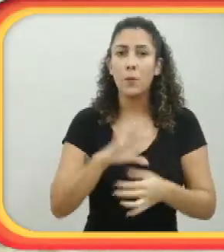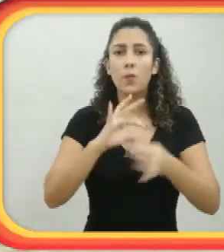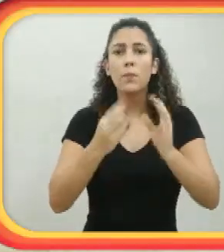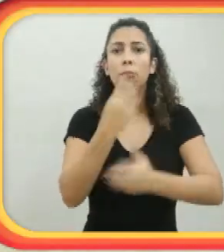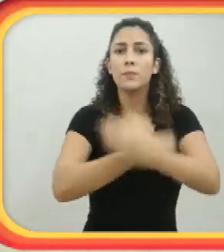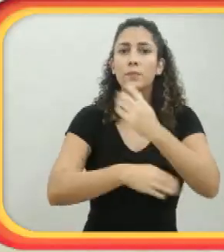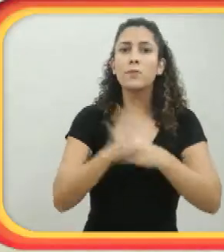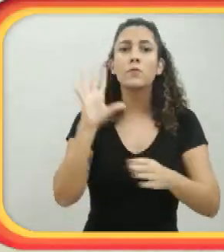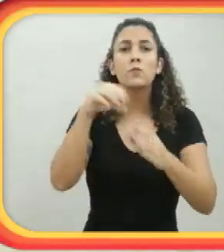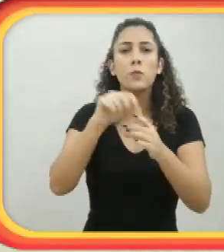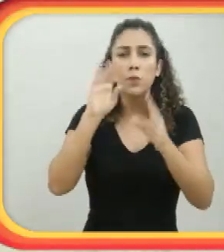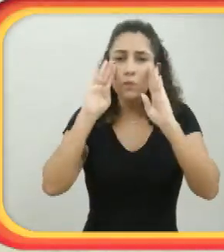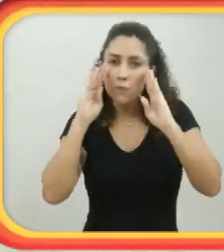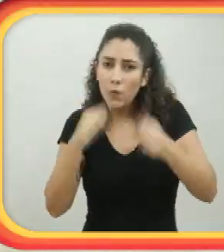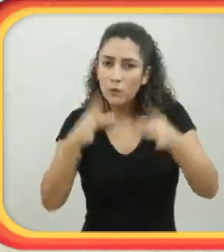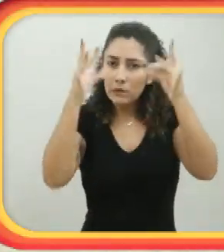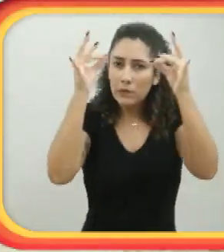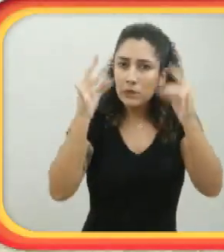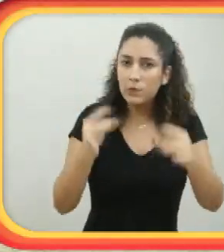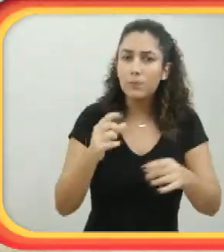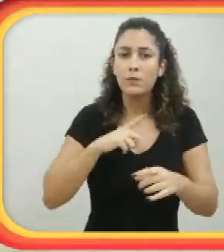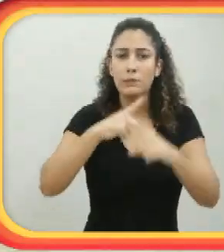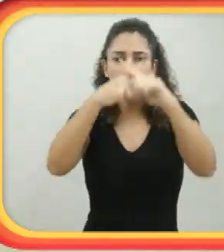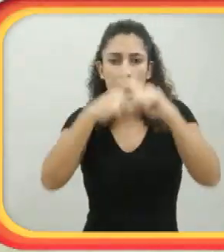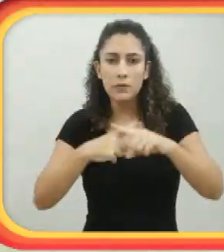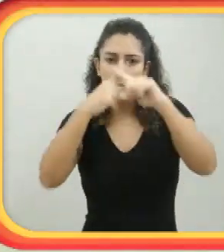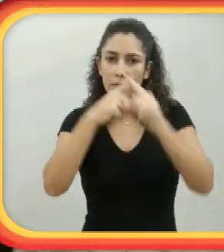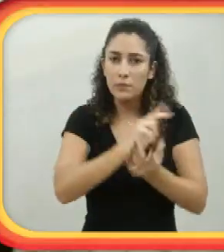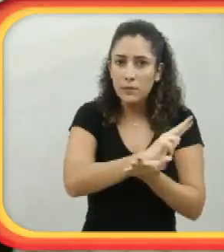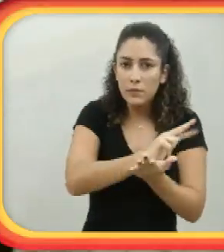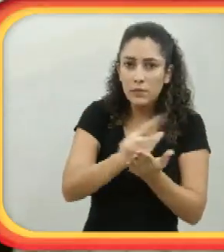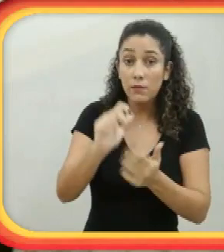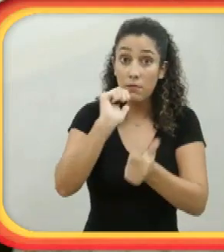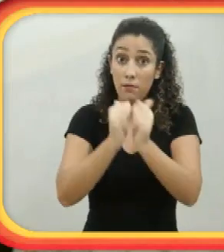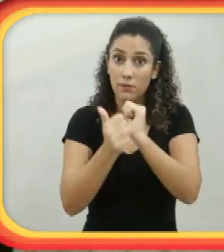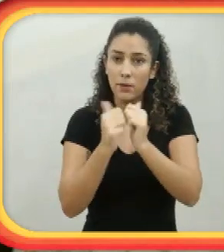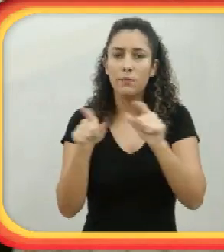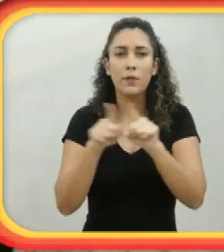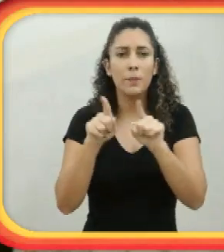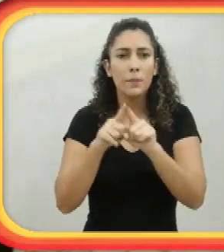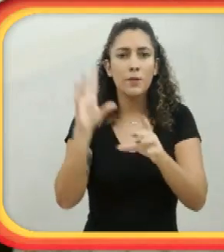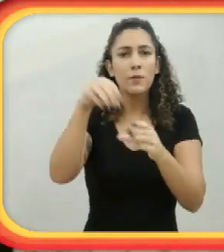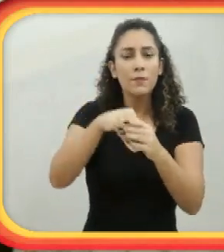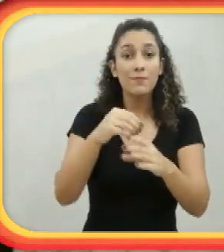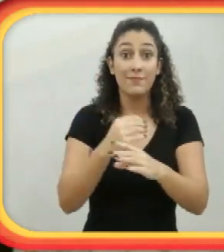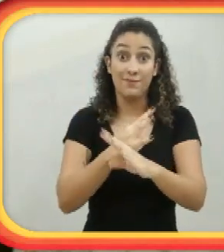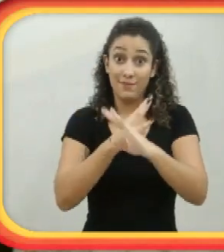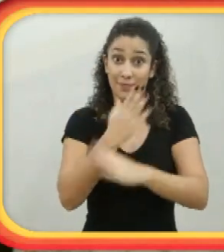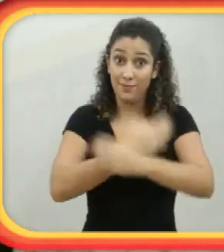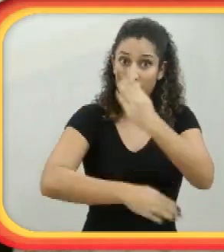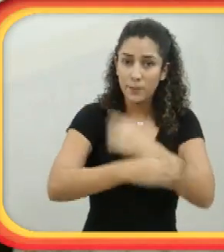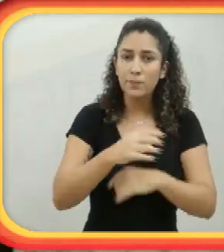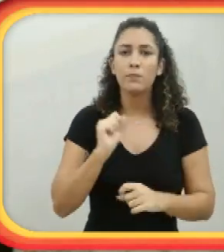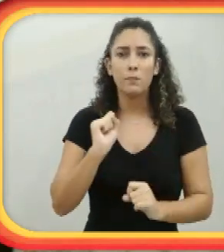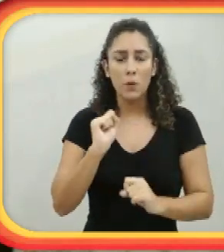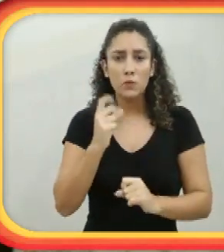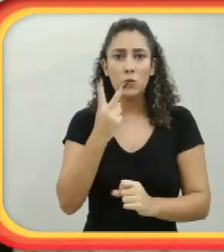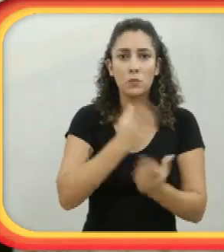paracanoagem, sendo paralímpica, tendo um folgo, um destaque em muitas competições hoje, os atletas correm também na